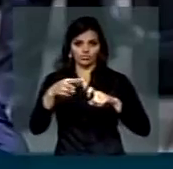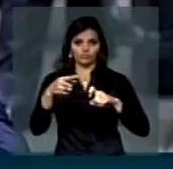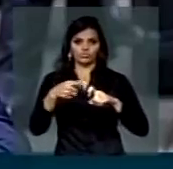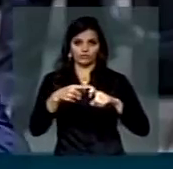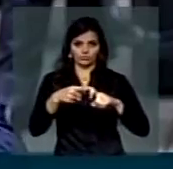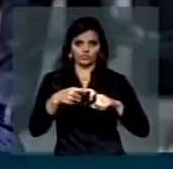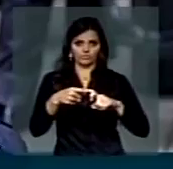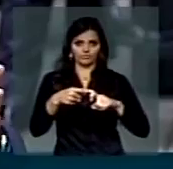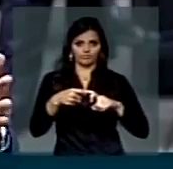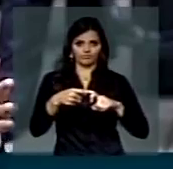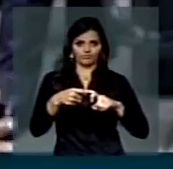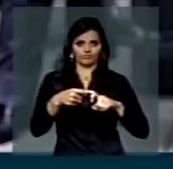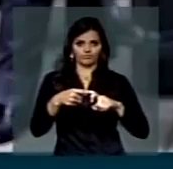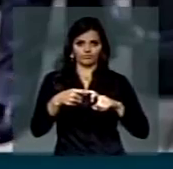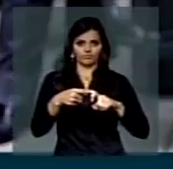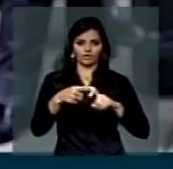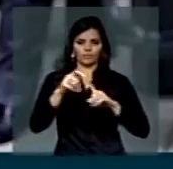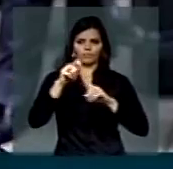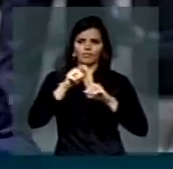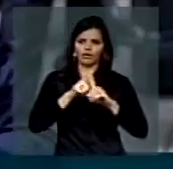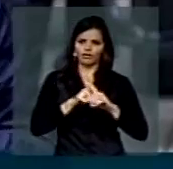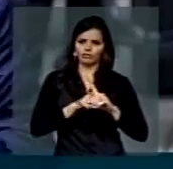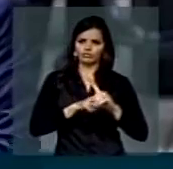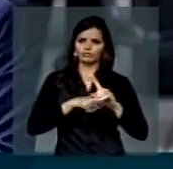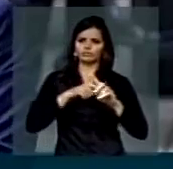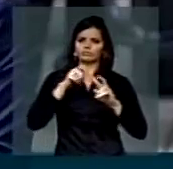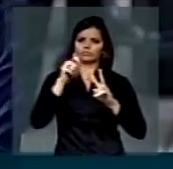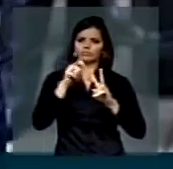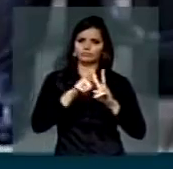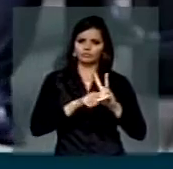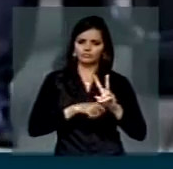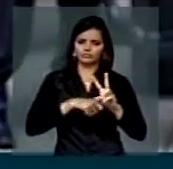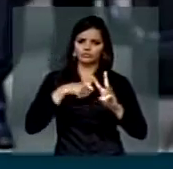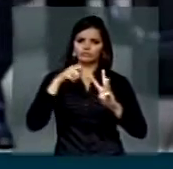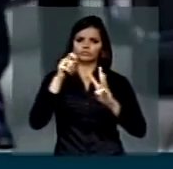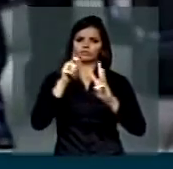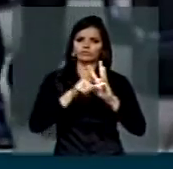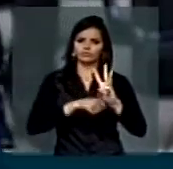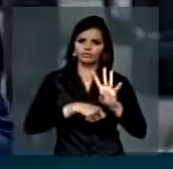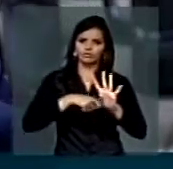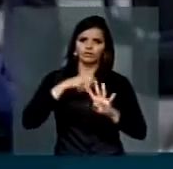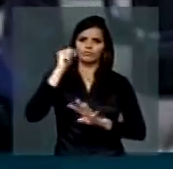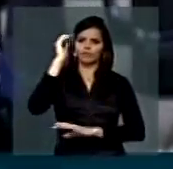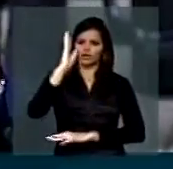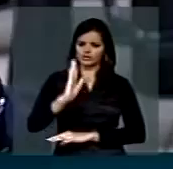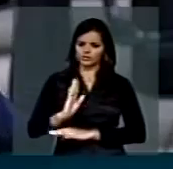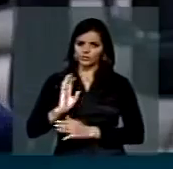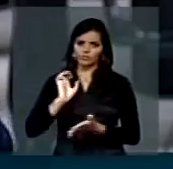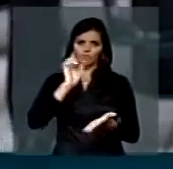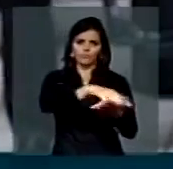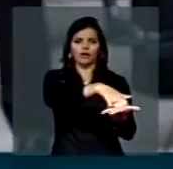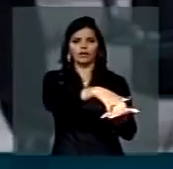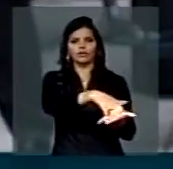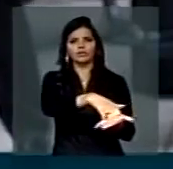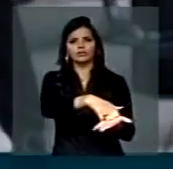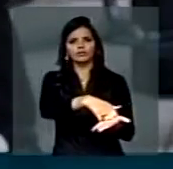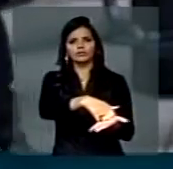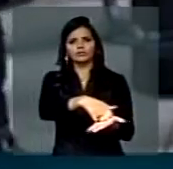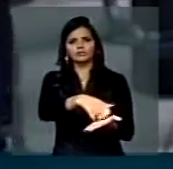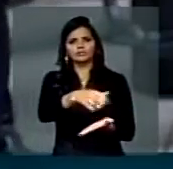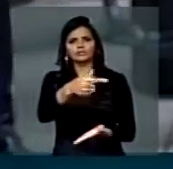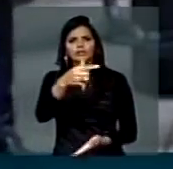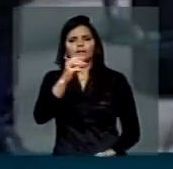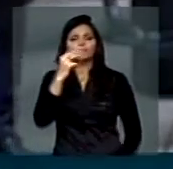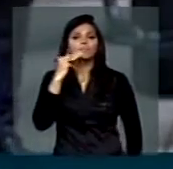vendo todo mês o Brasil pagar 50, 60, 70 milhões de dólares